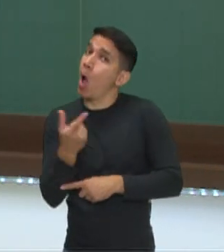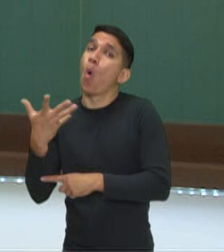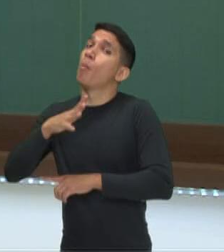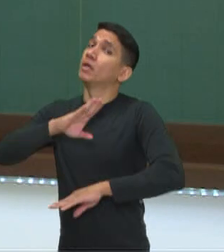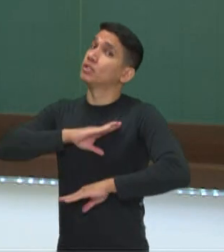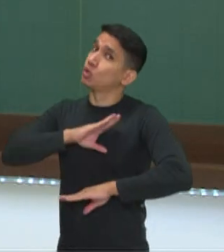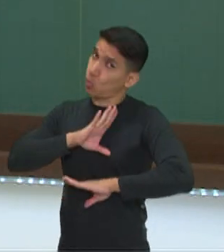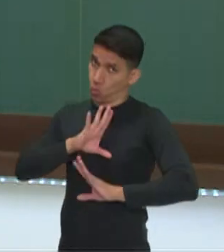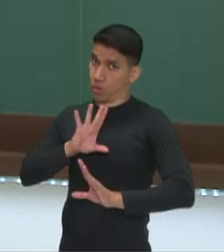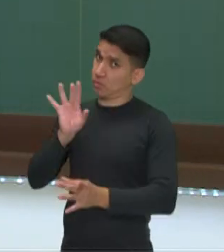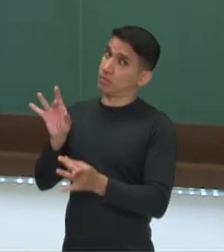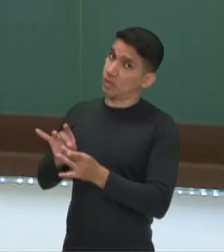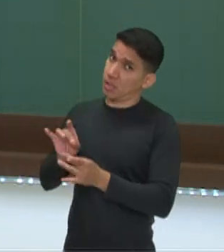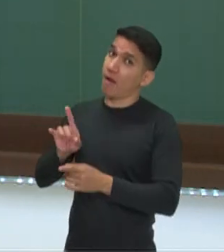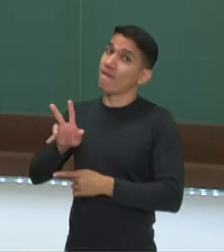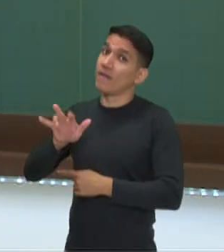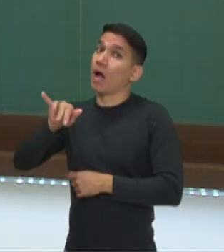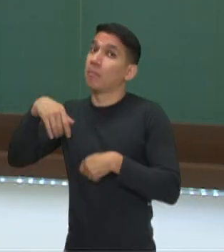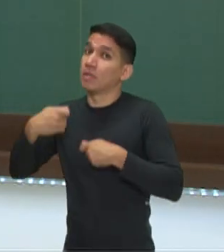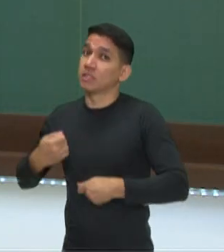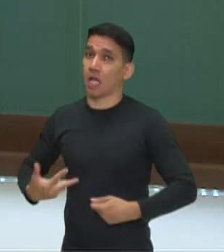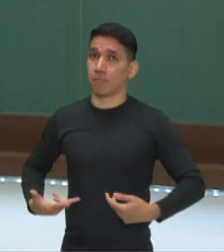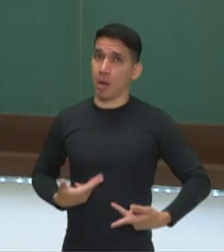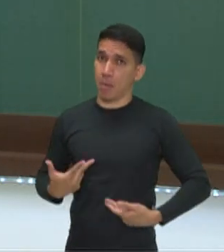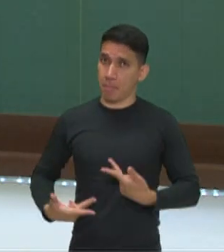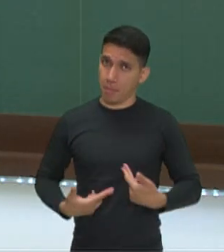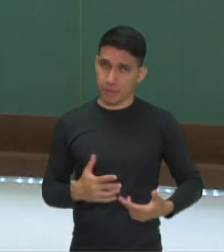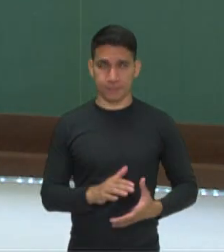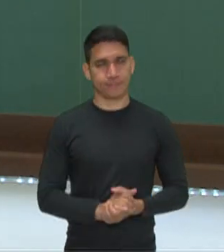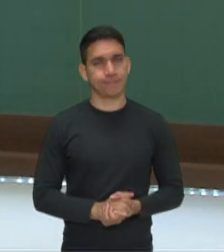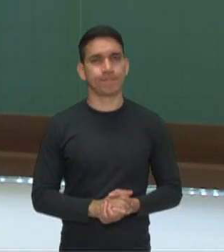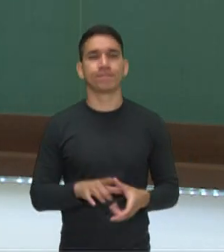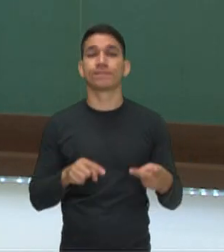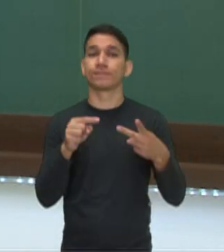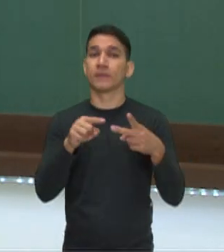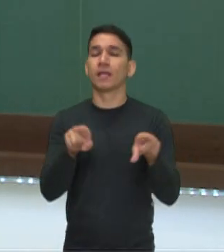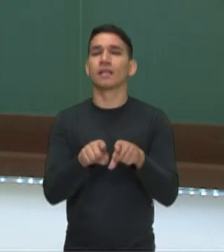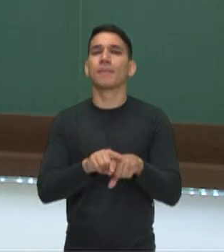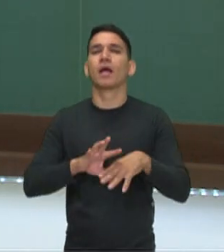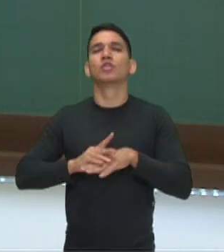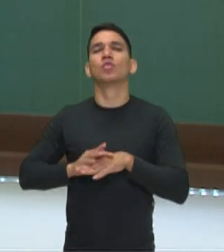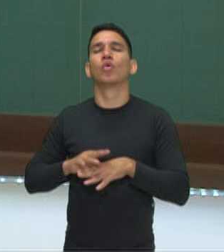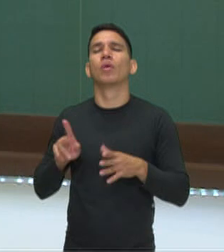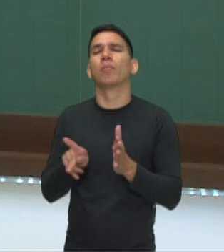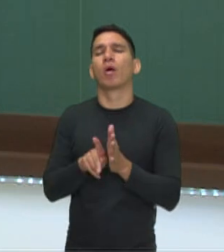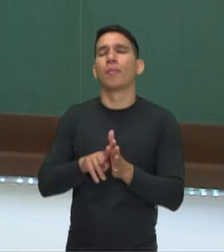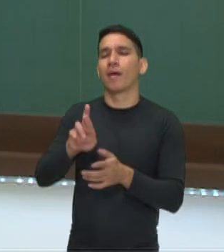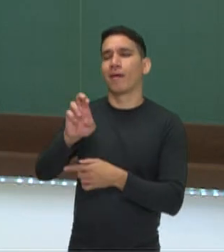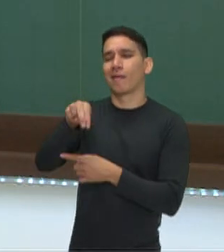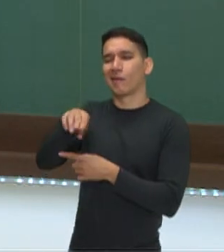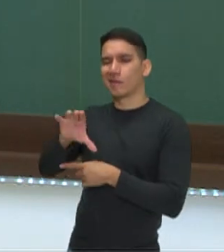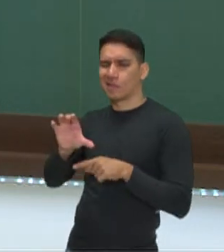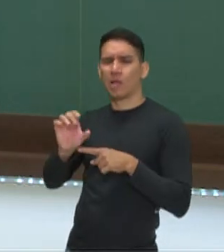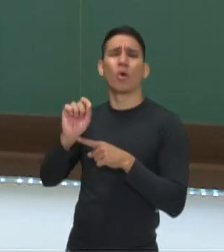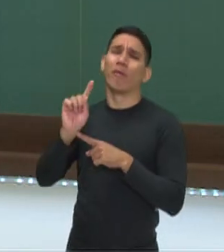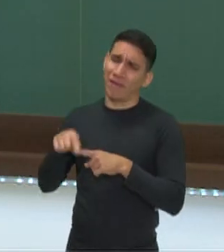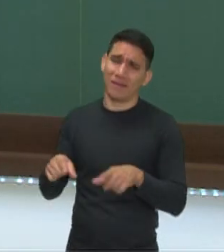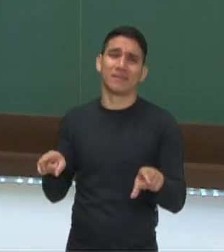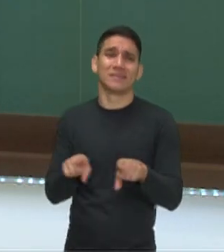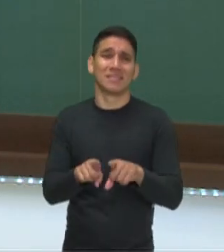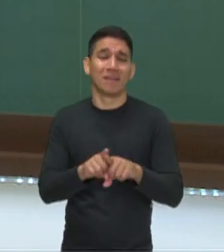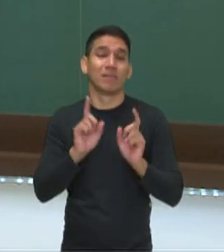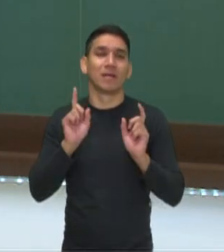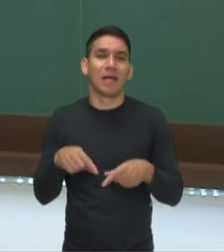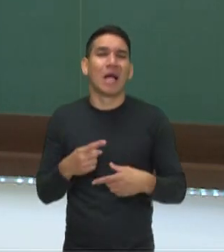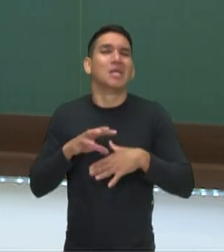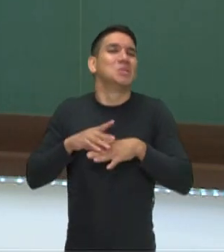casos somente é que vai ser necessário cirurgia, tá? Falamos da doença renal crônica, que também, né, é